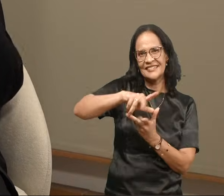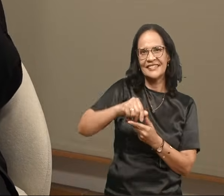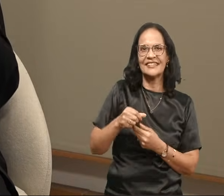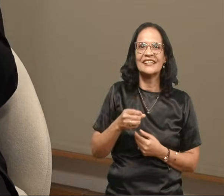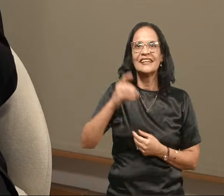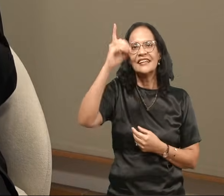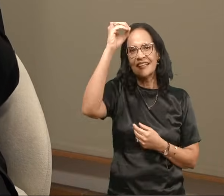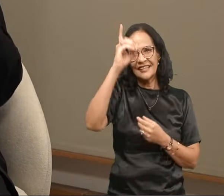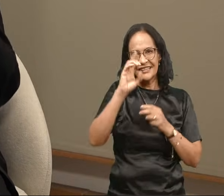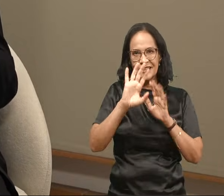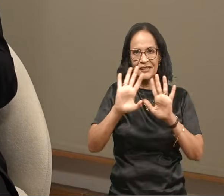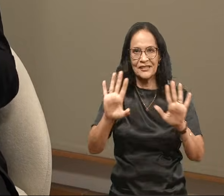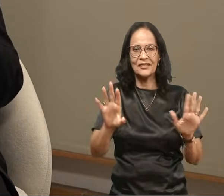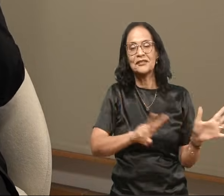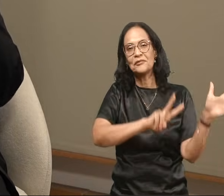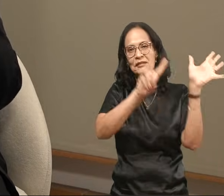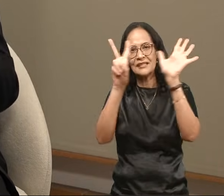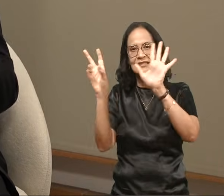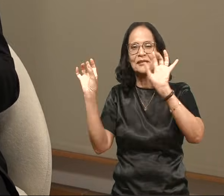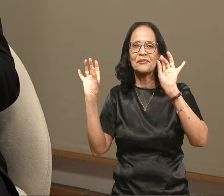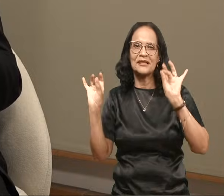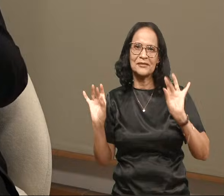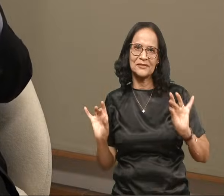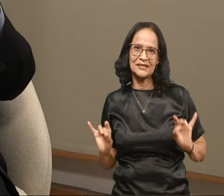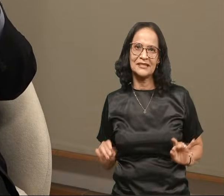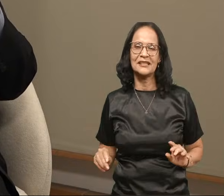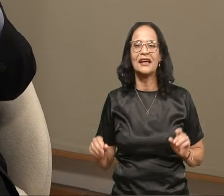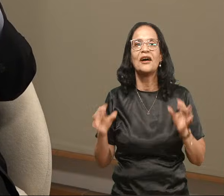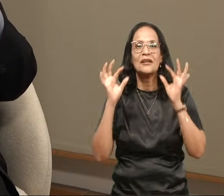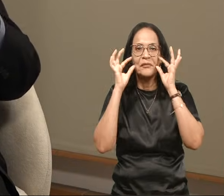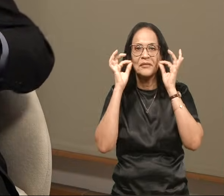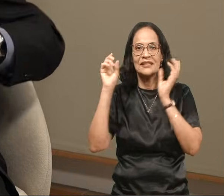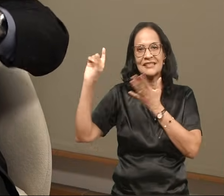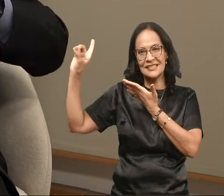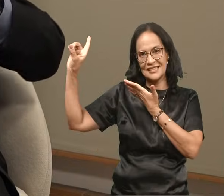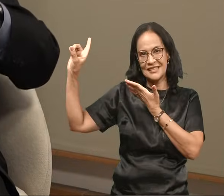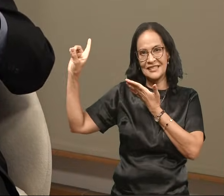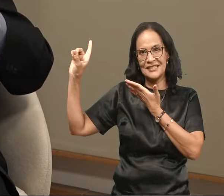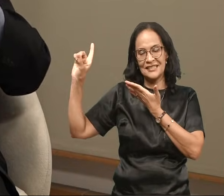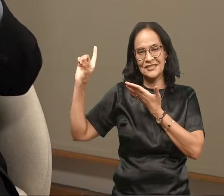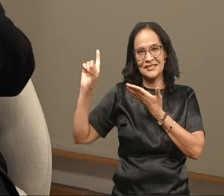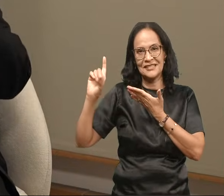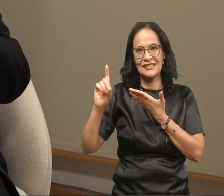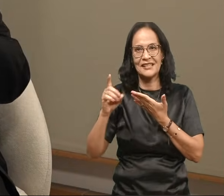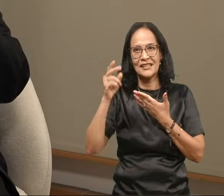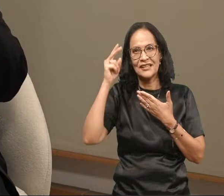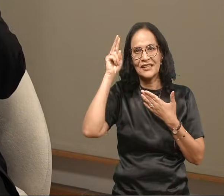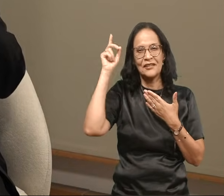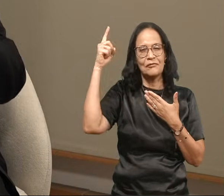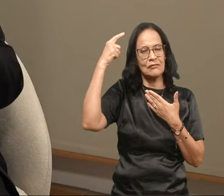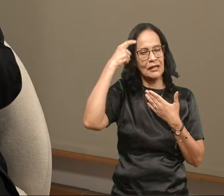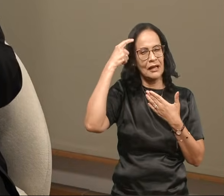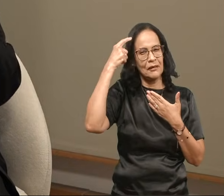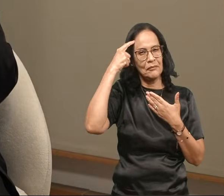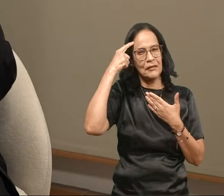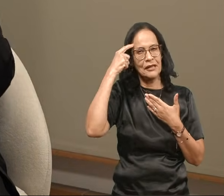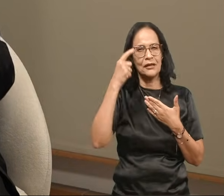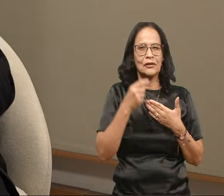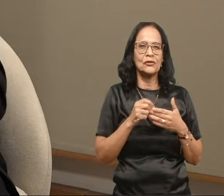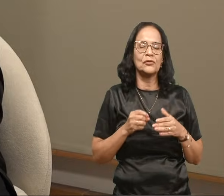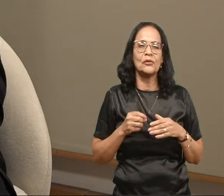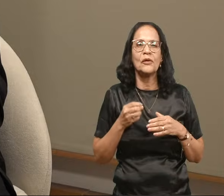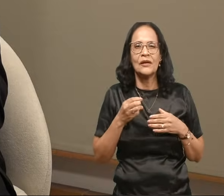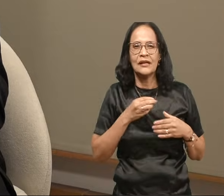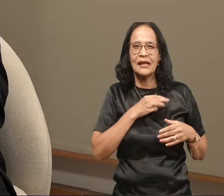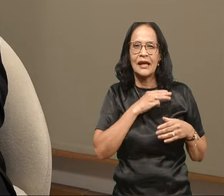abençoe, que você tenha uma semana especial na presença de Deus, revivendo a cada dia essa mensagem de hoje de consagração, de